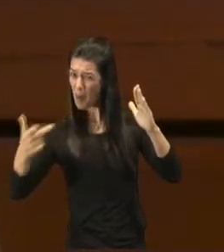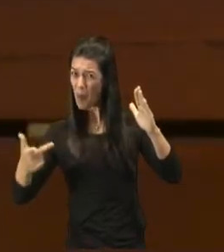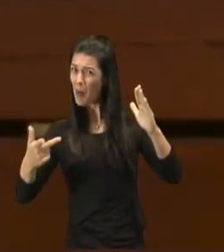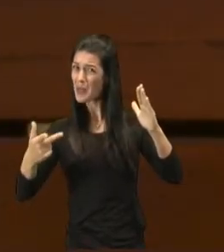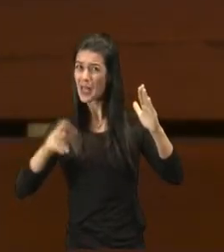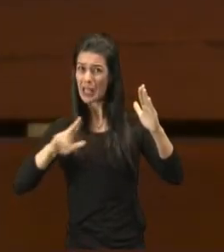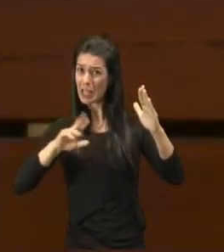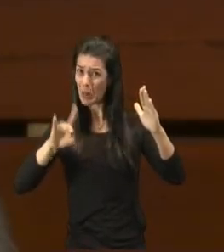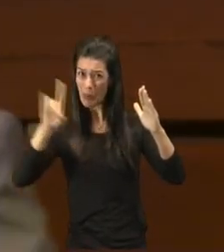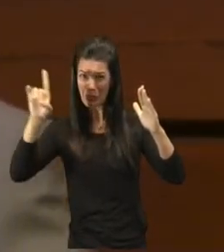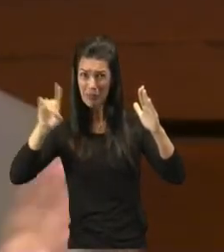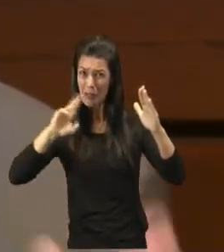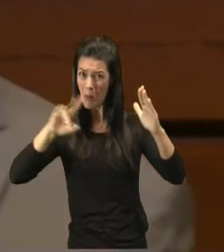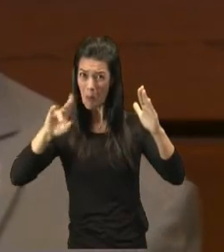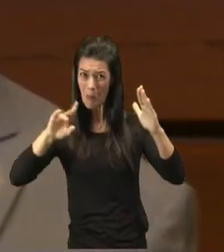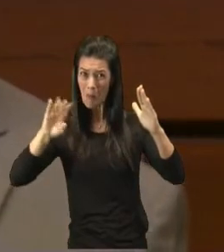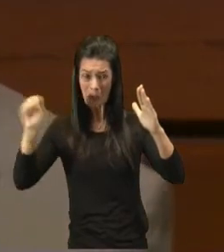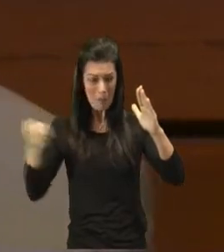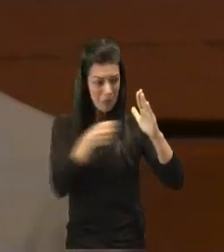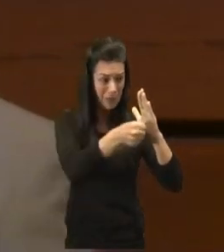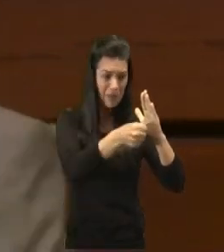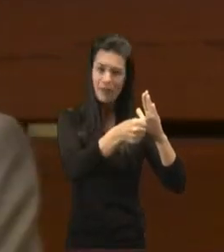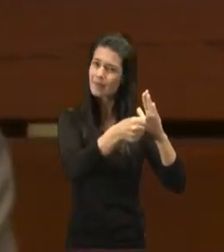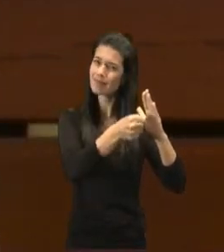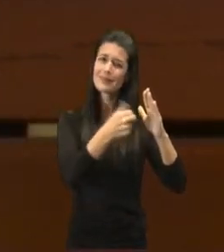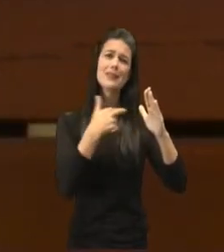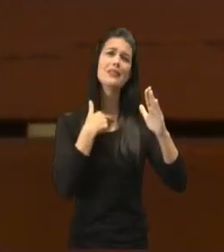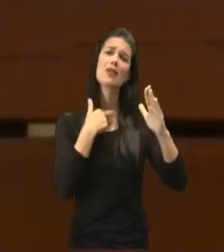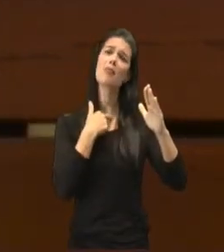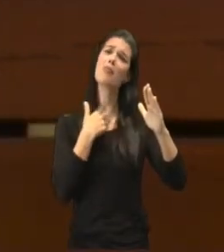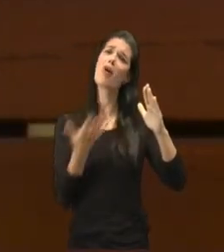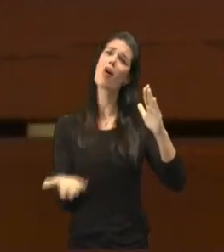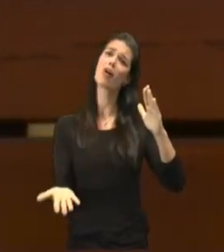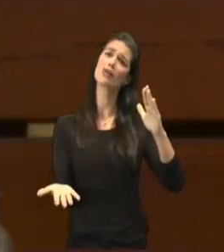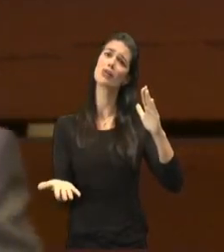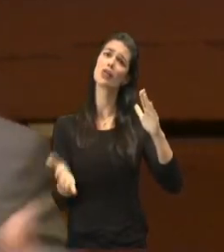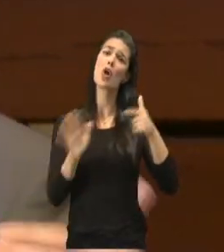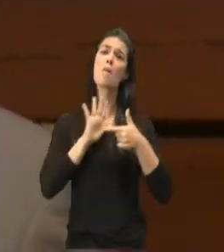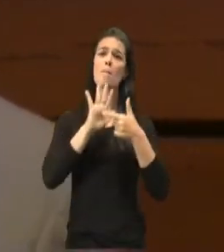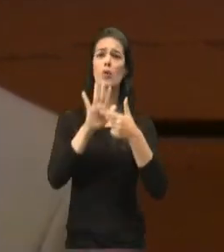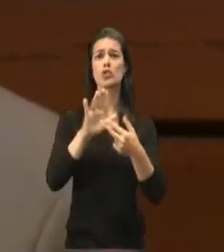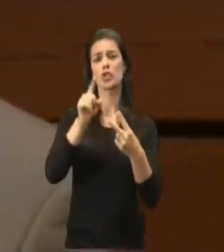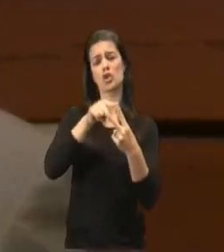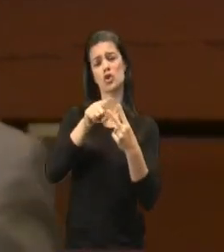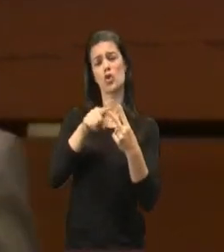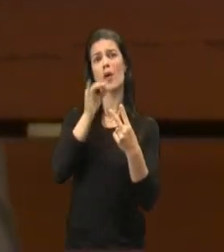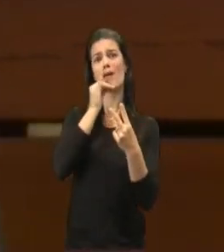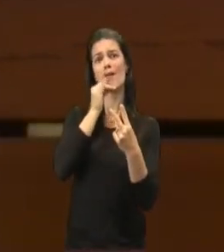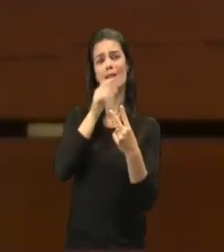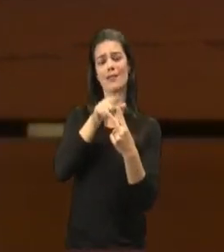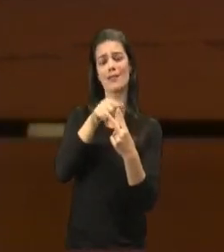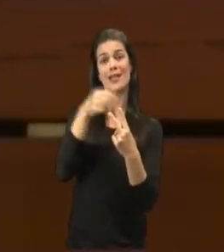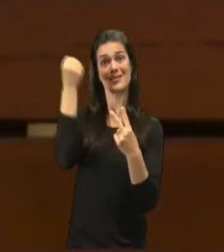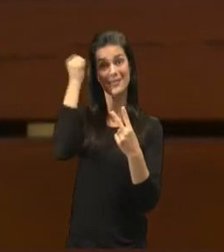Eu trouxe aqui dois exemplos, o exemplo de Sansão, o exemplo de Acã. Eu poderia trazer inúmeros outros exemplos.